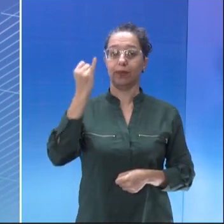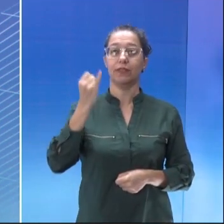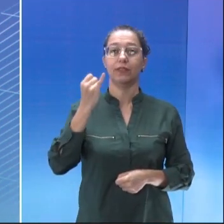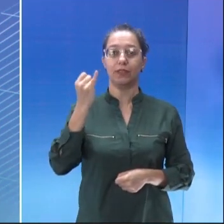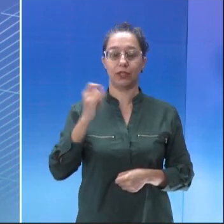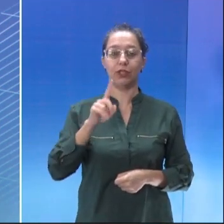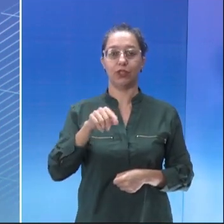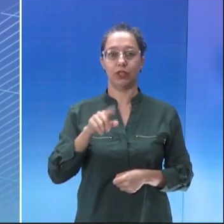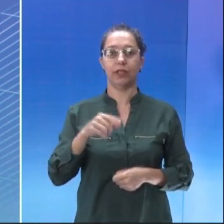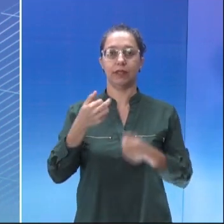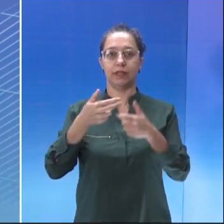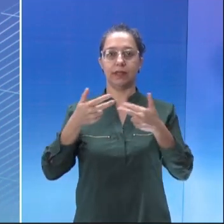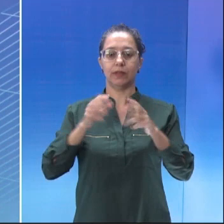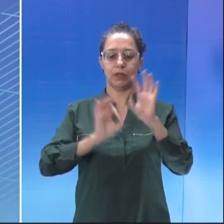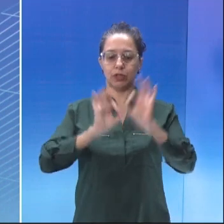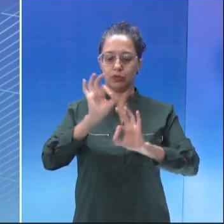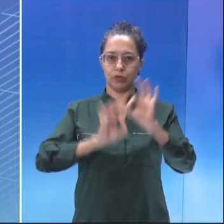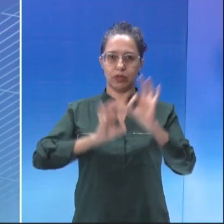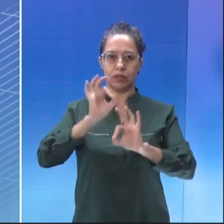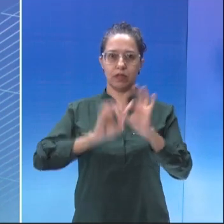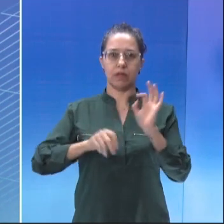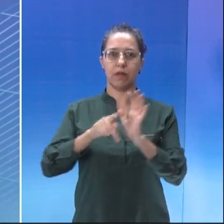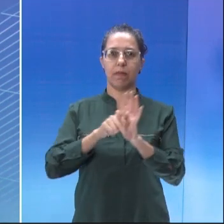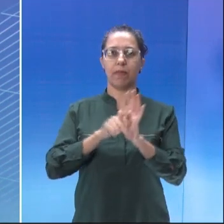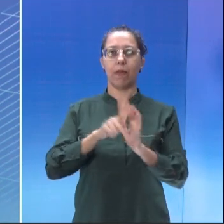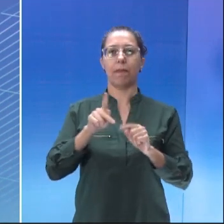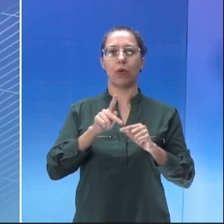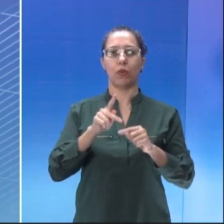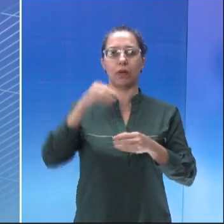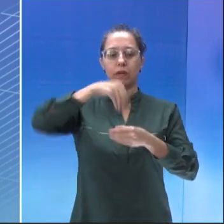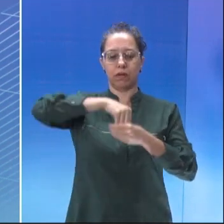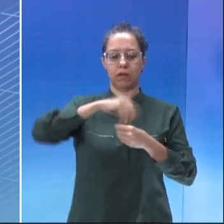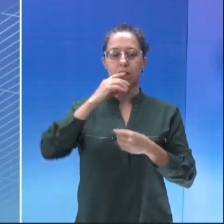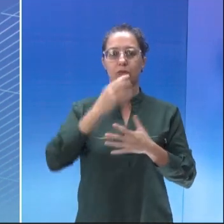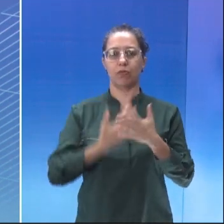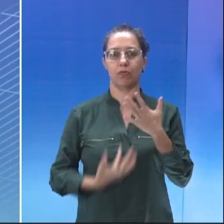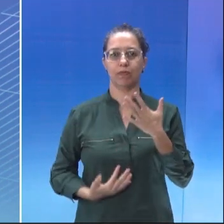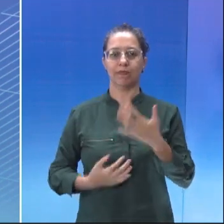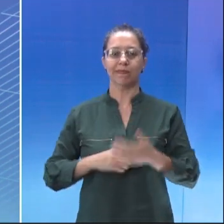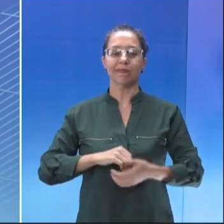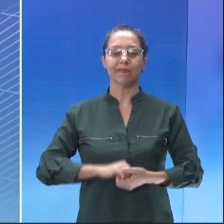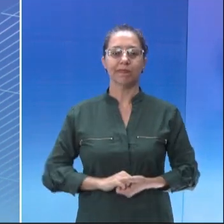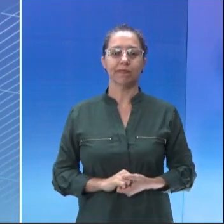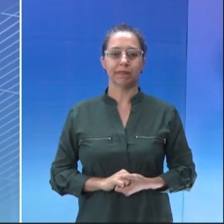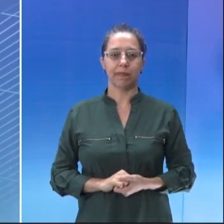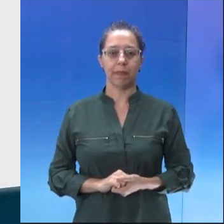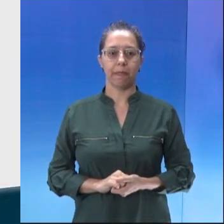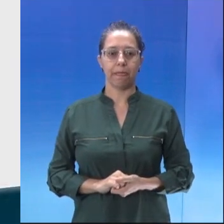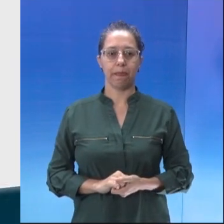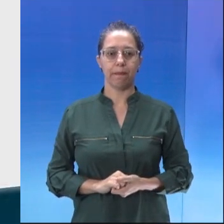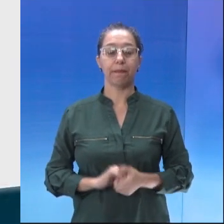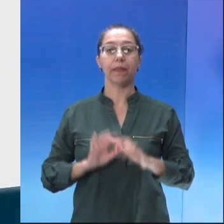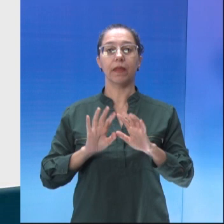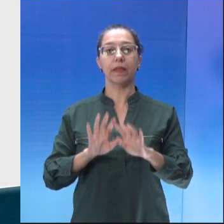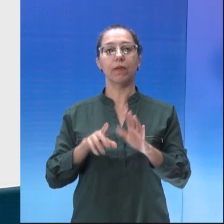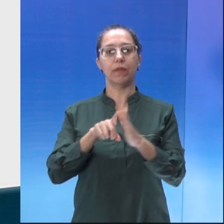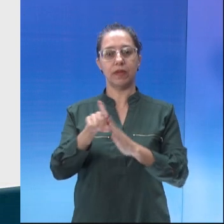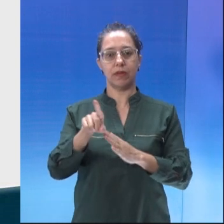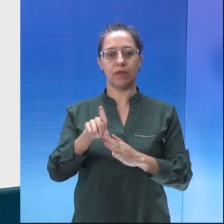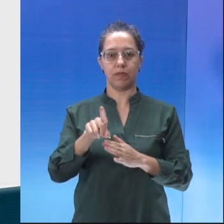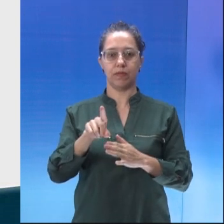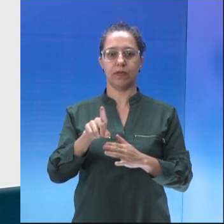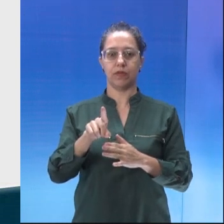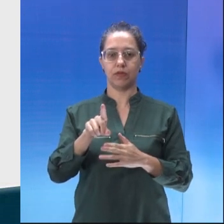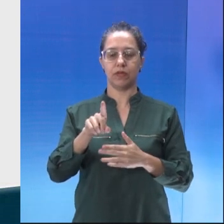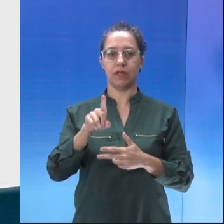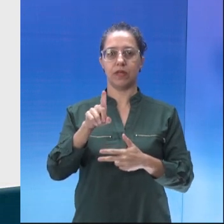essa questão da organização da própria proteína? Seguindo aí, a gente tem uma questão aí de 2018,